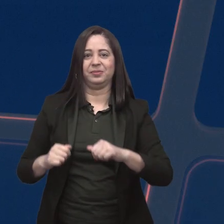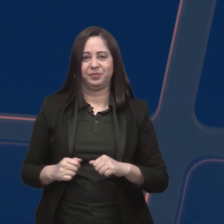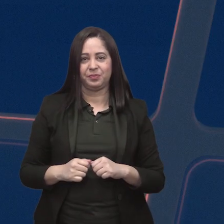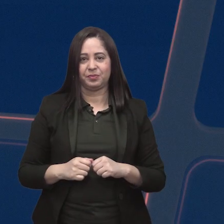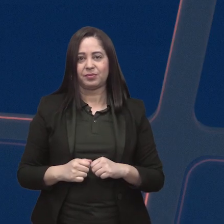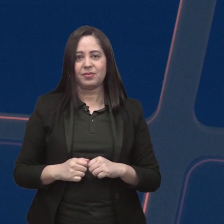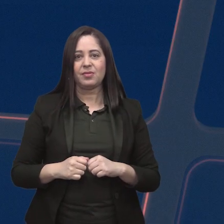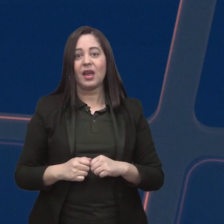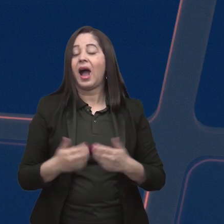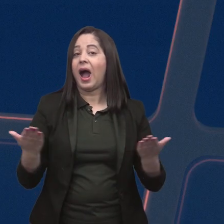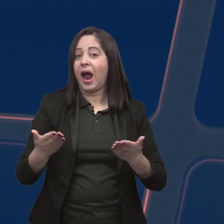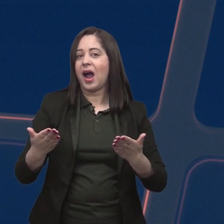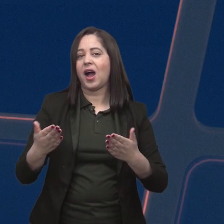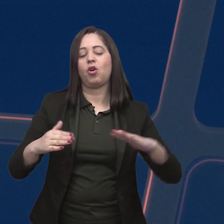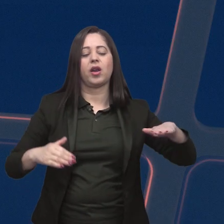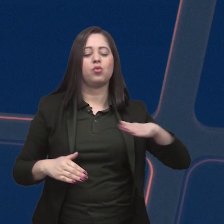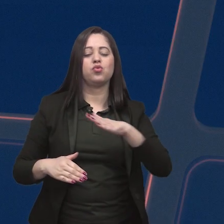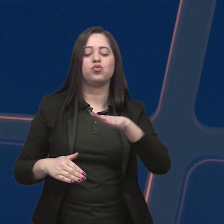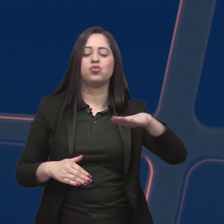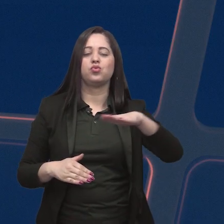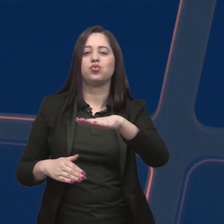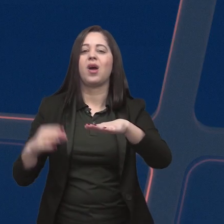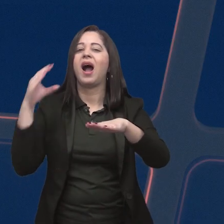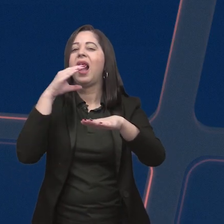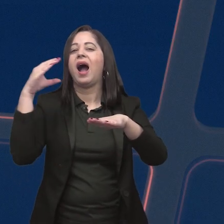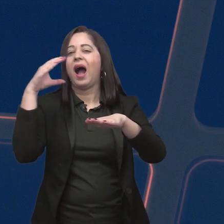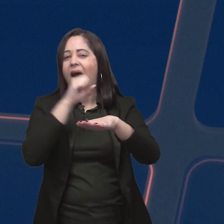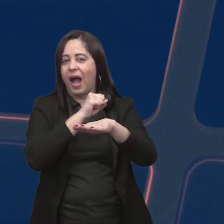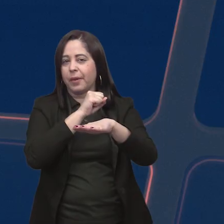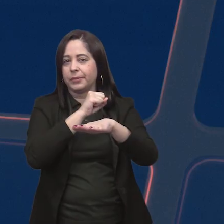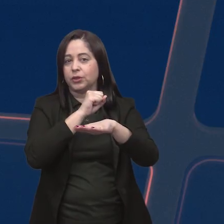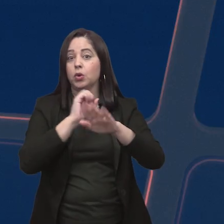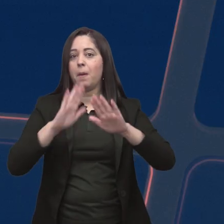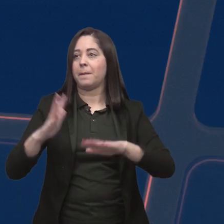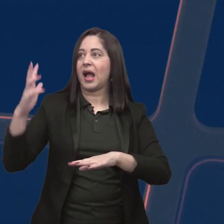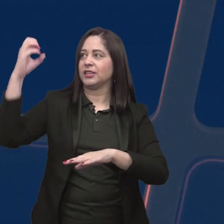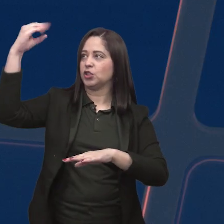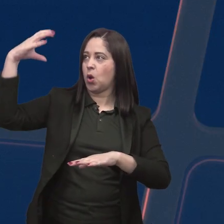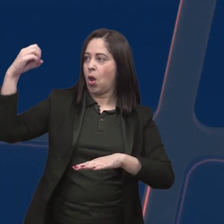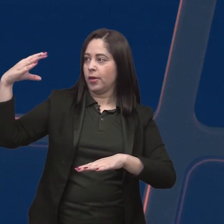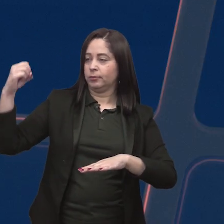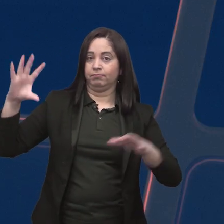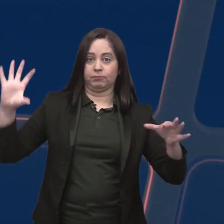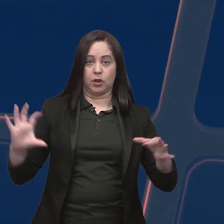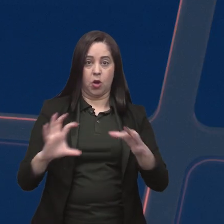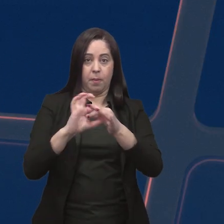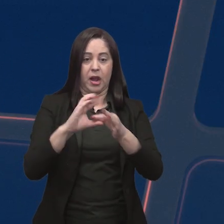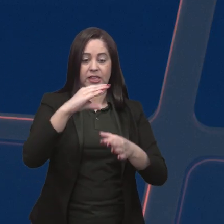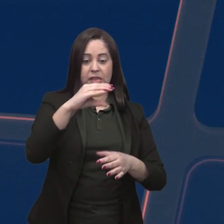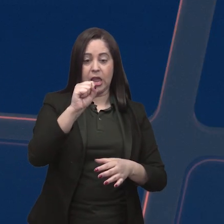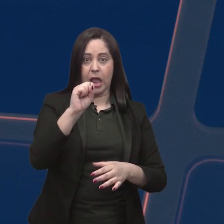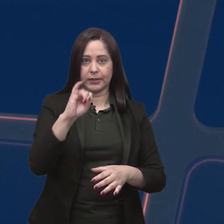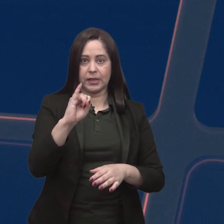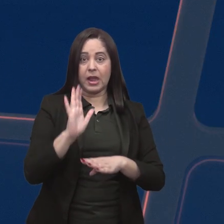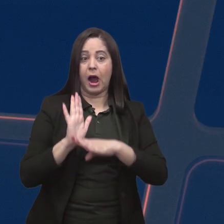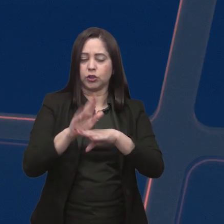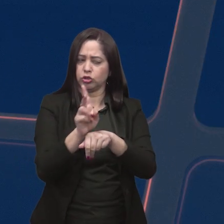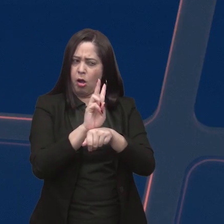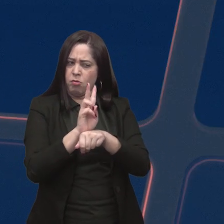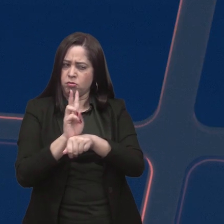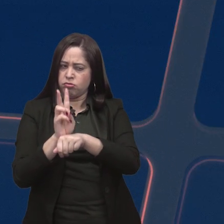transporte coletivo. Além de deixar a viagem mais rápida, os equipamentos estão ligados ao CSI e vão ajudar